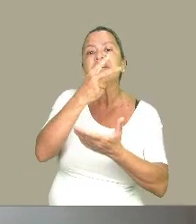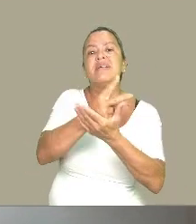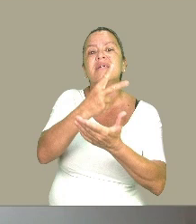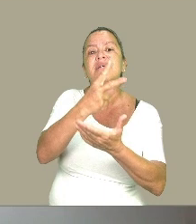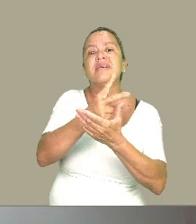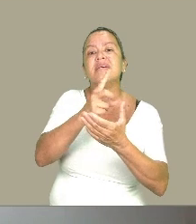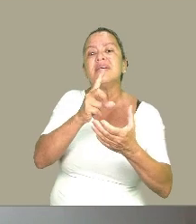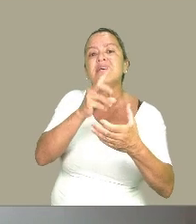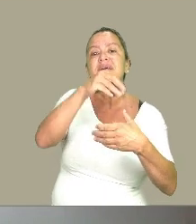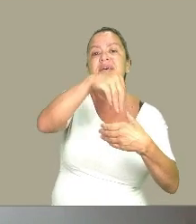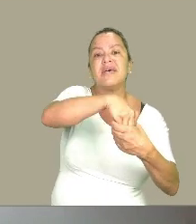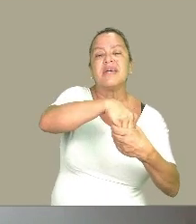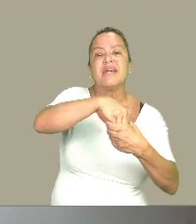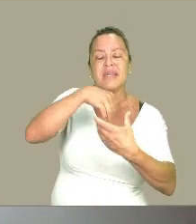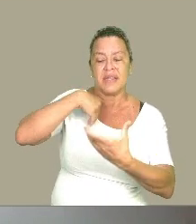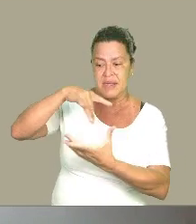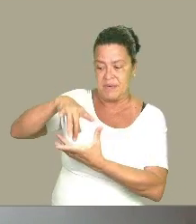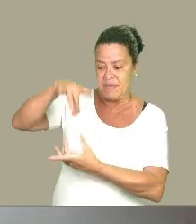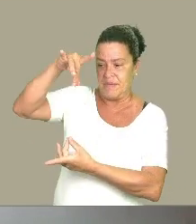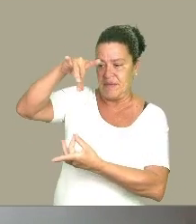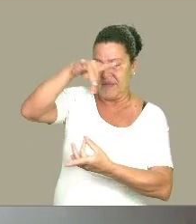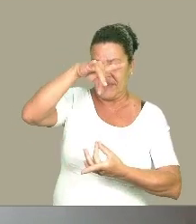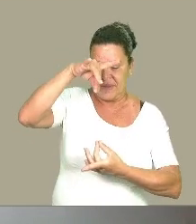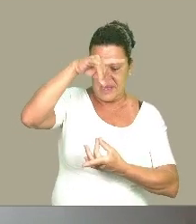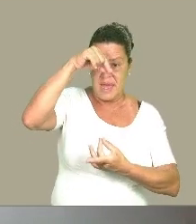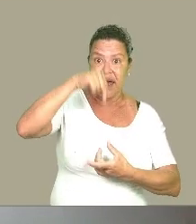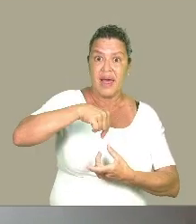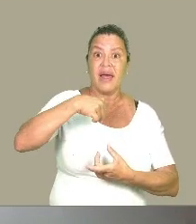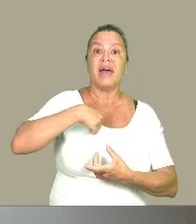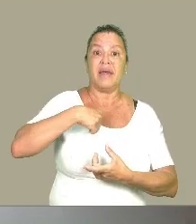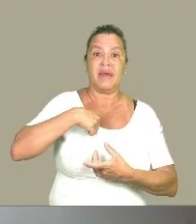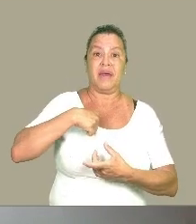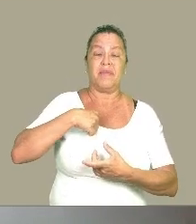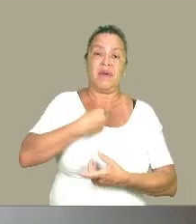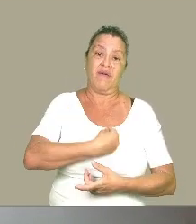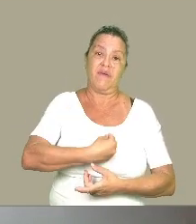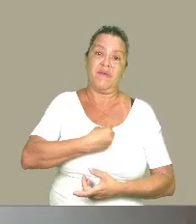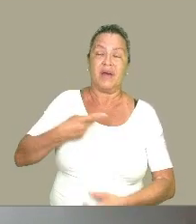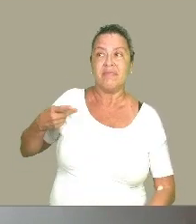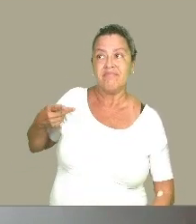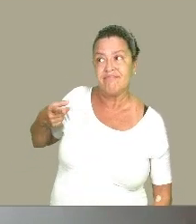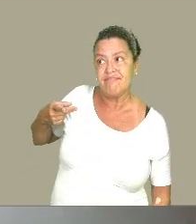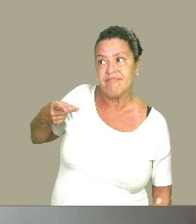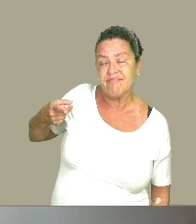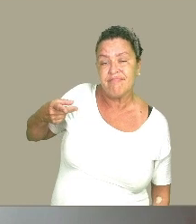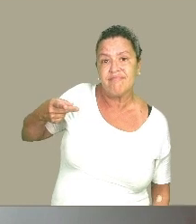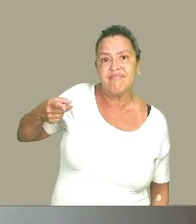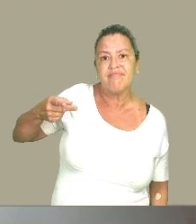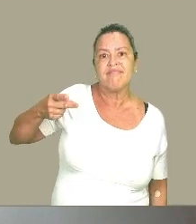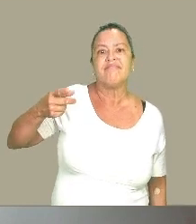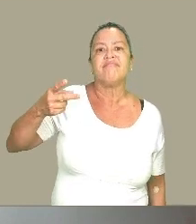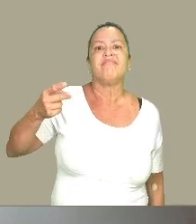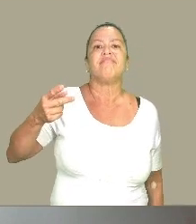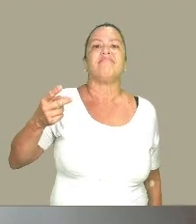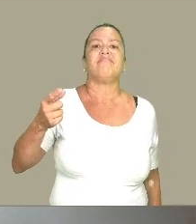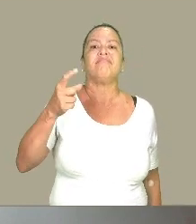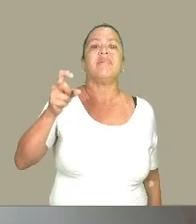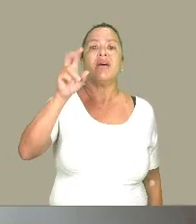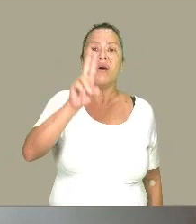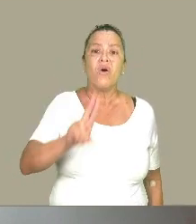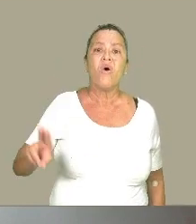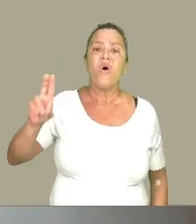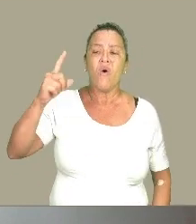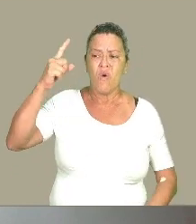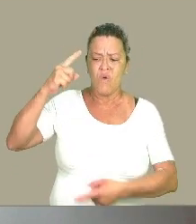incrustadas em nosso espírito para a nossa vida eterna. e serve então de um